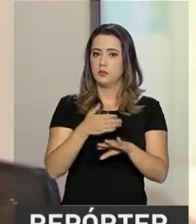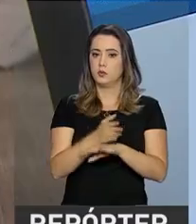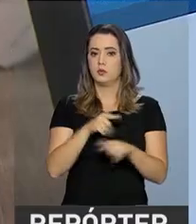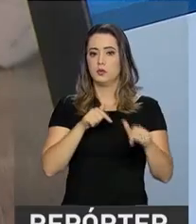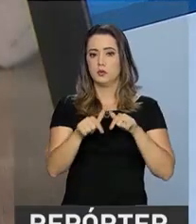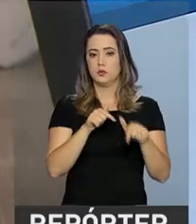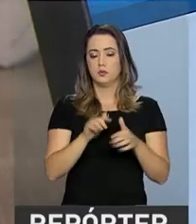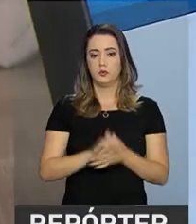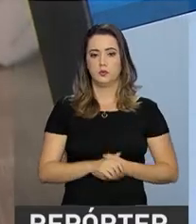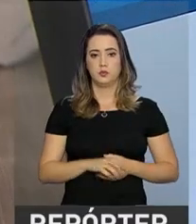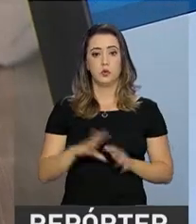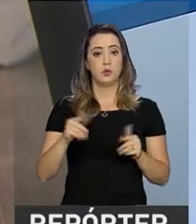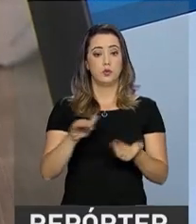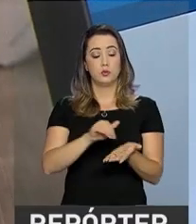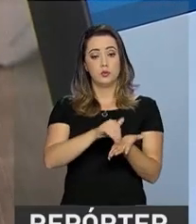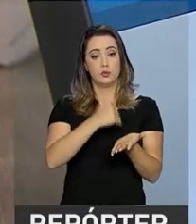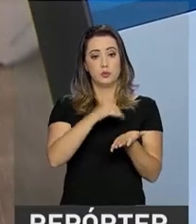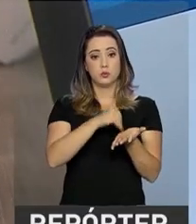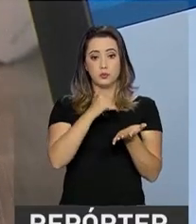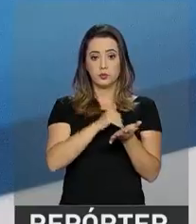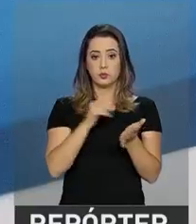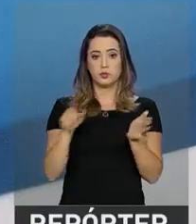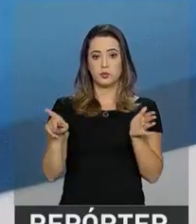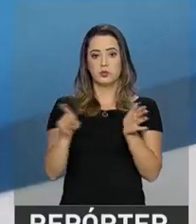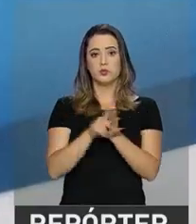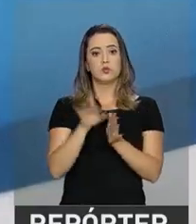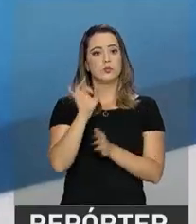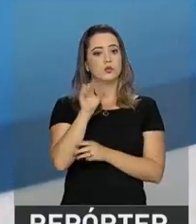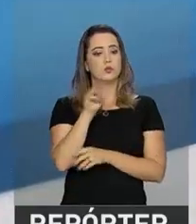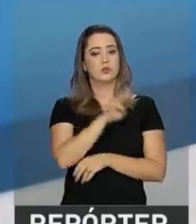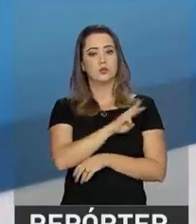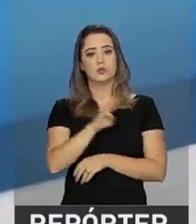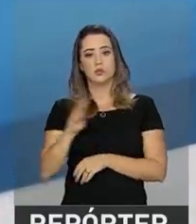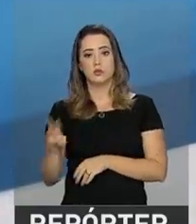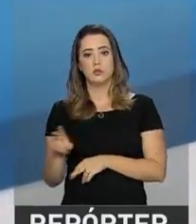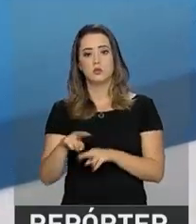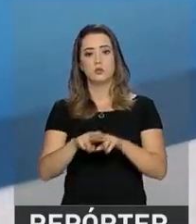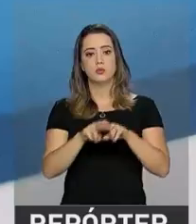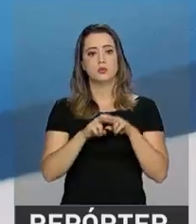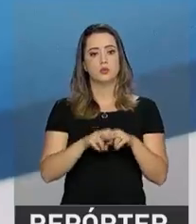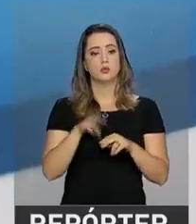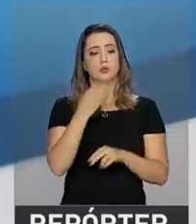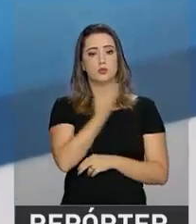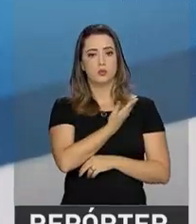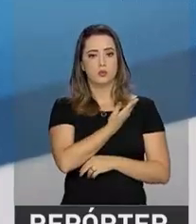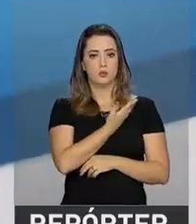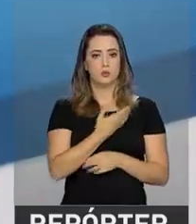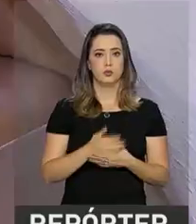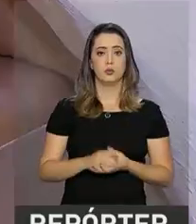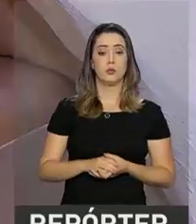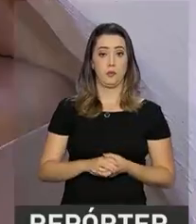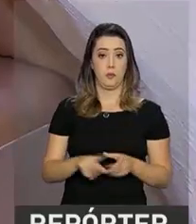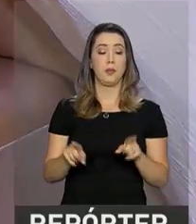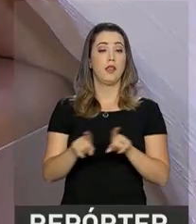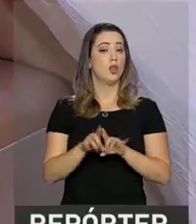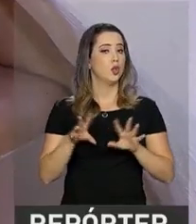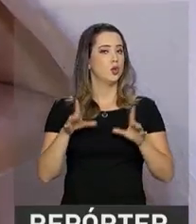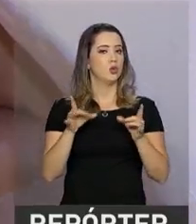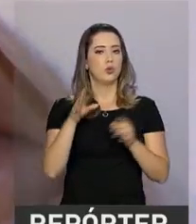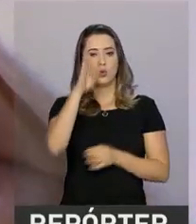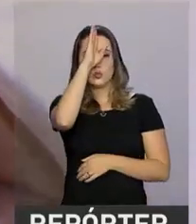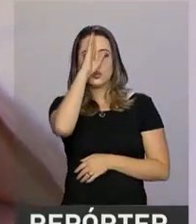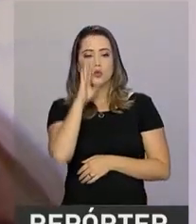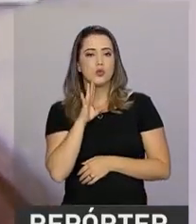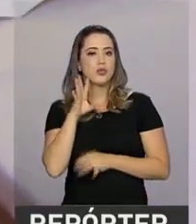trabalho todo o processo de inscrição é feita exclusivamente pela internet por meio da página eletrônica do sisu e totalmente